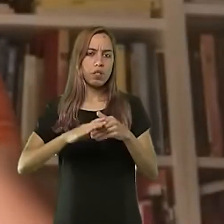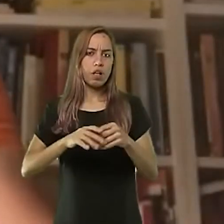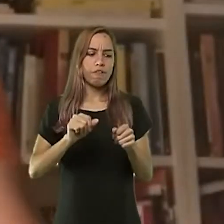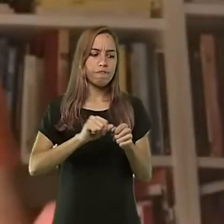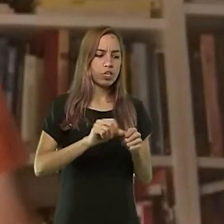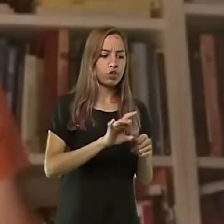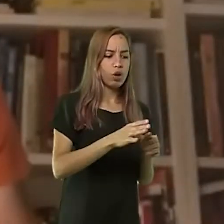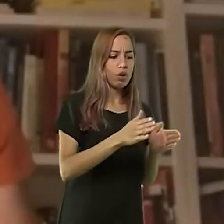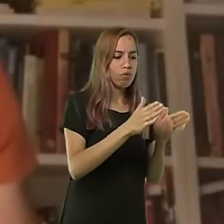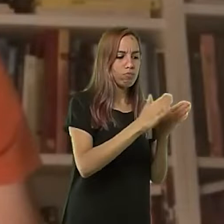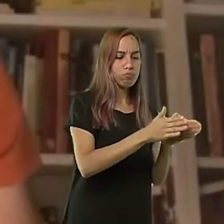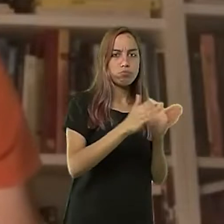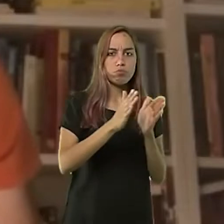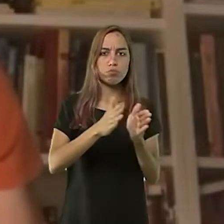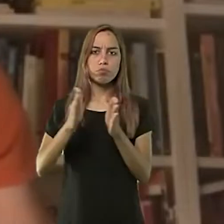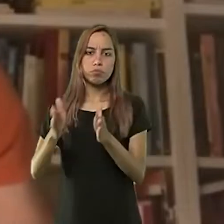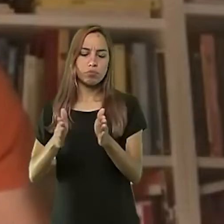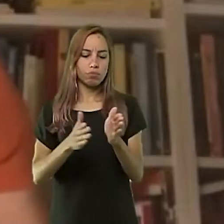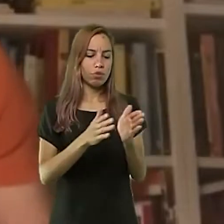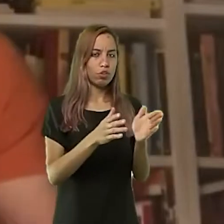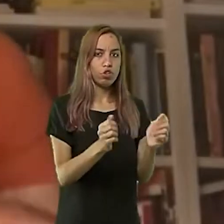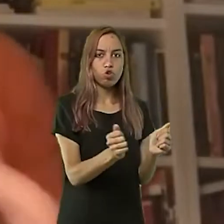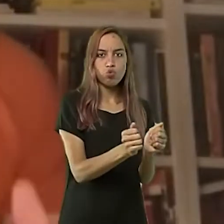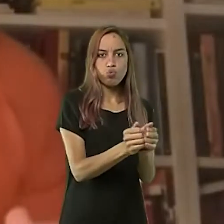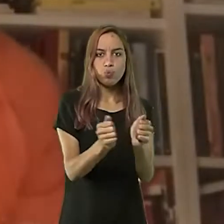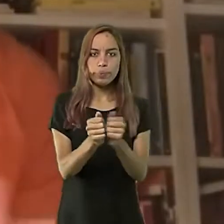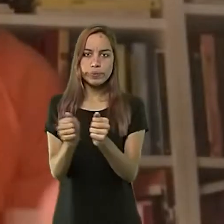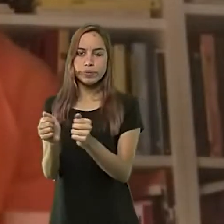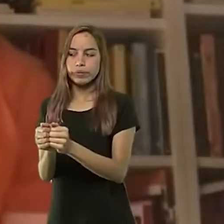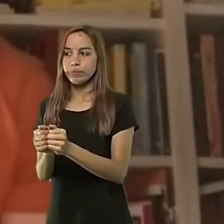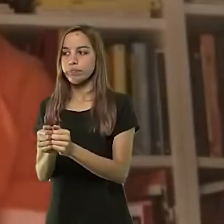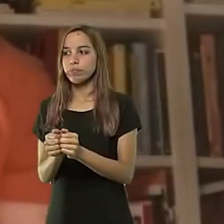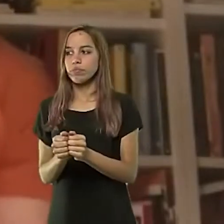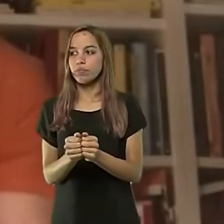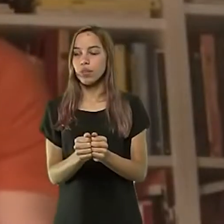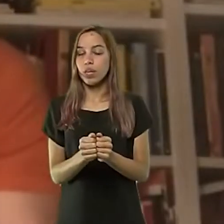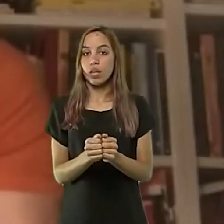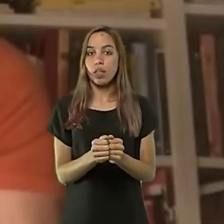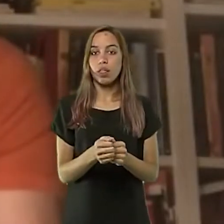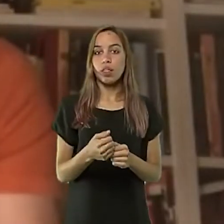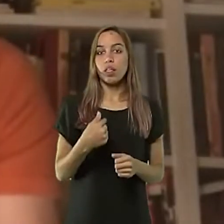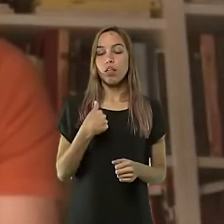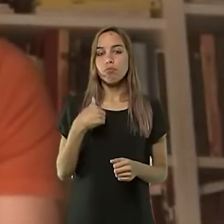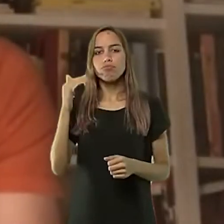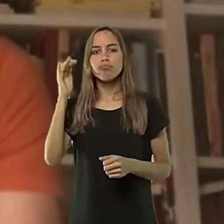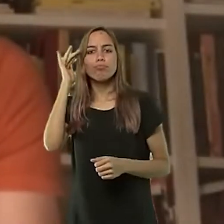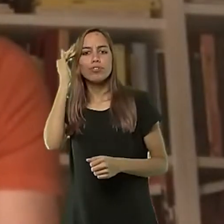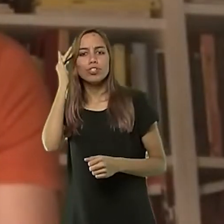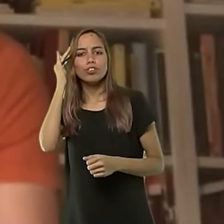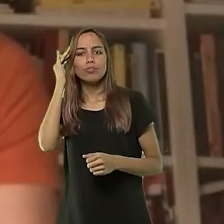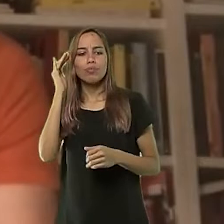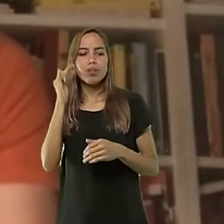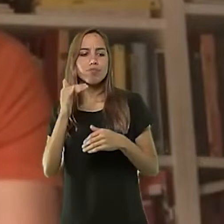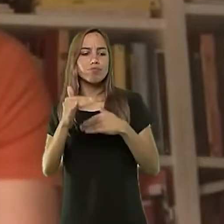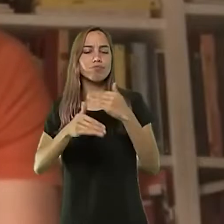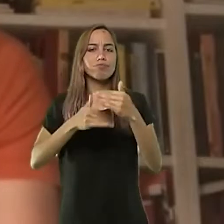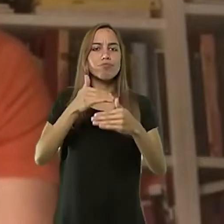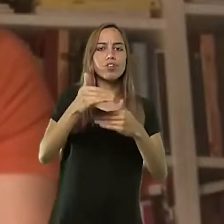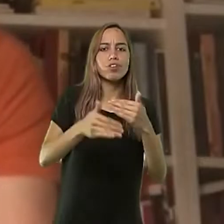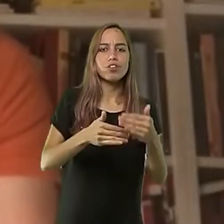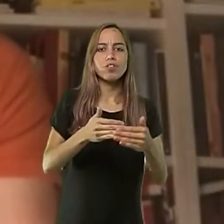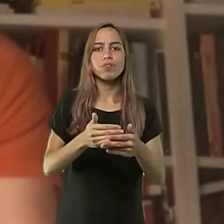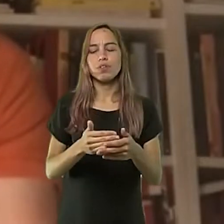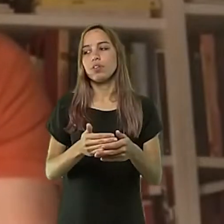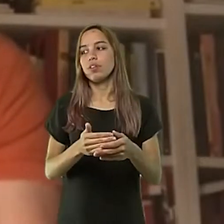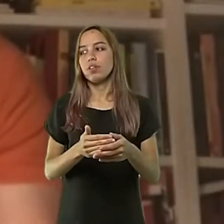E isso foi-me extremamente útil, foi uma ferramenta perfeita para depois planear